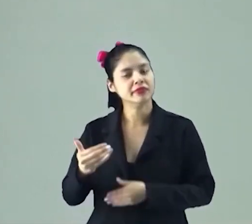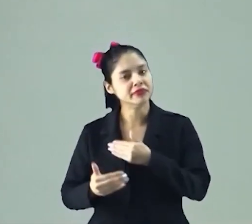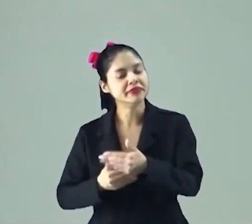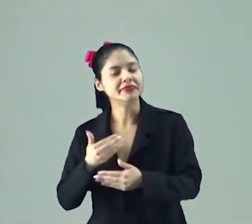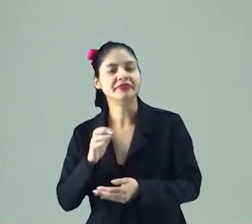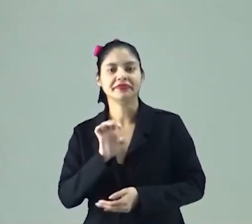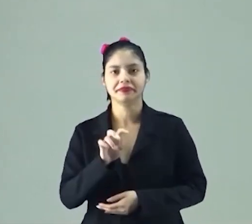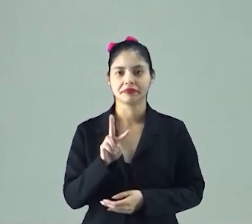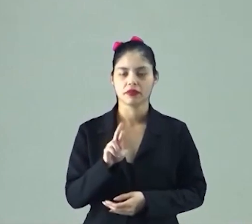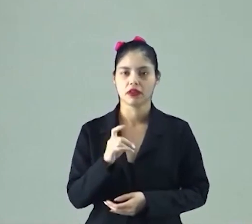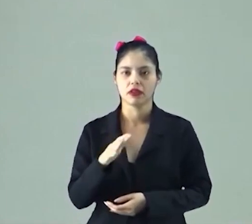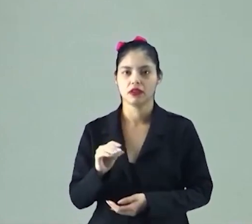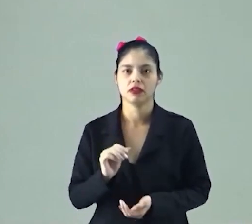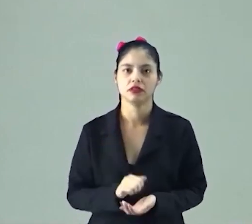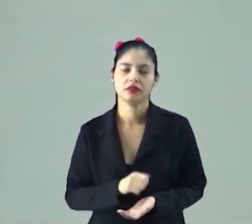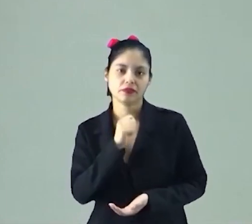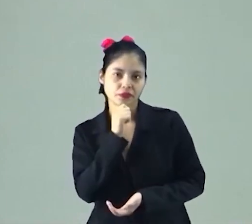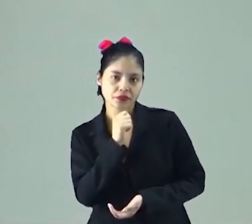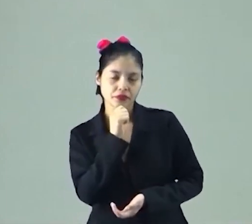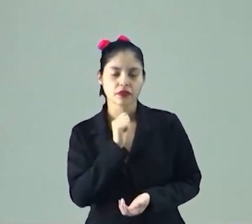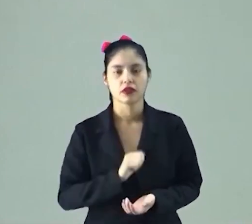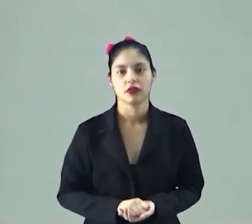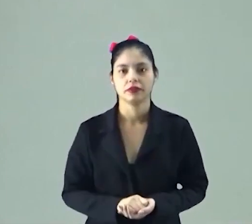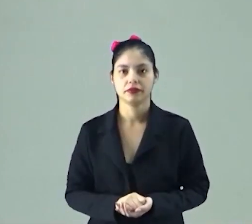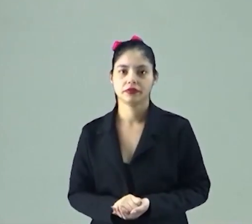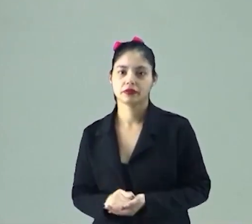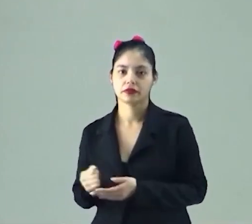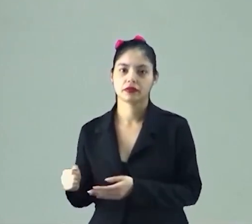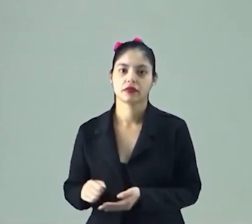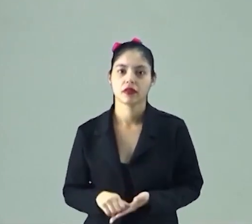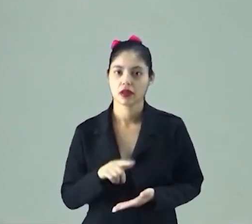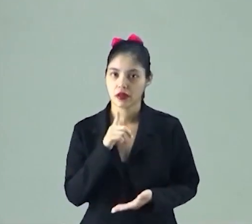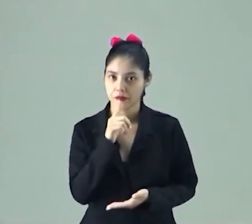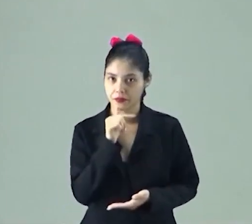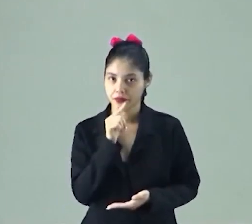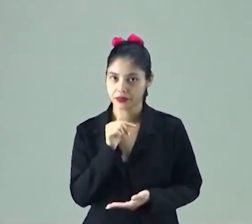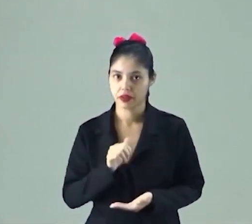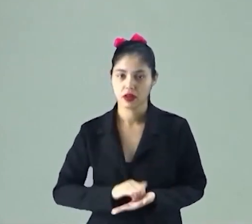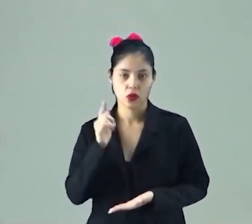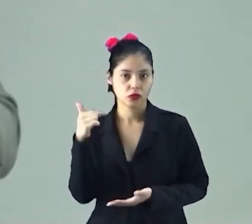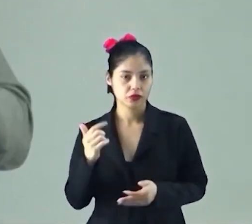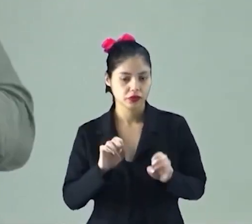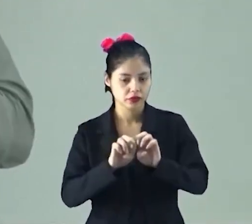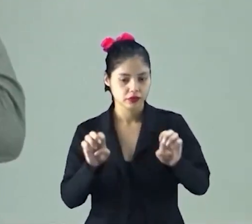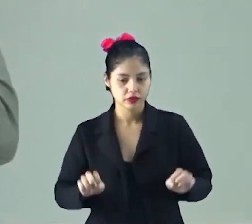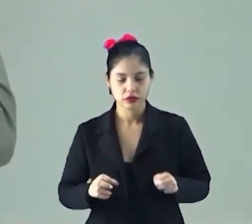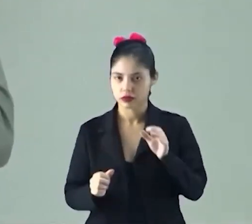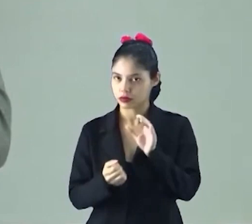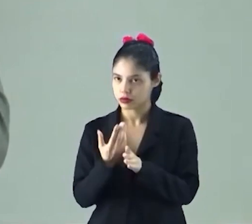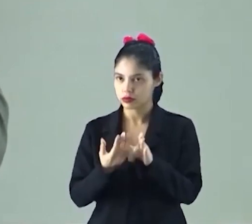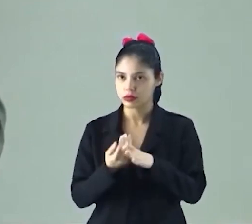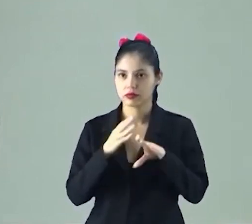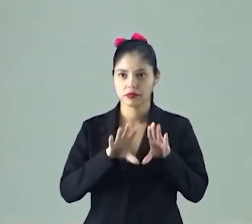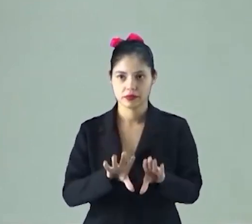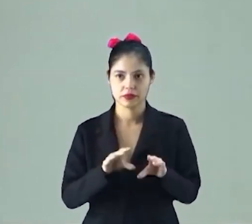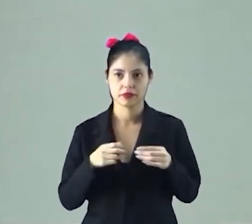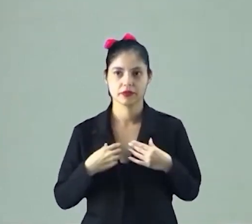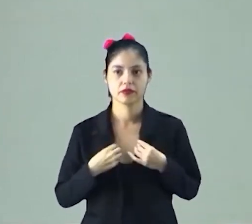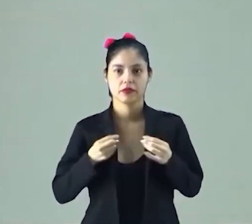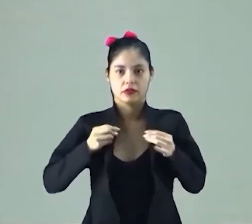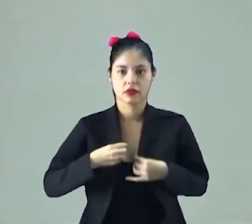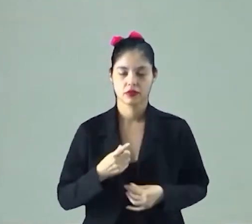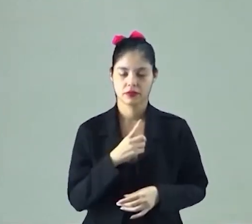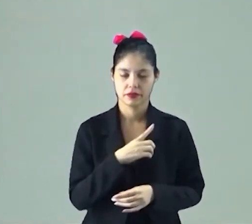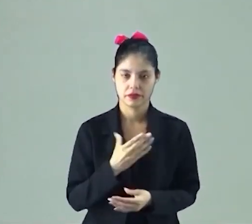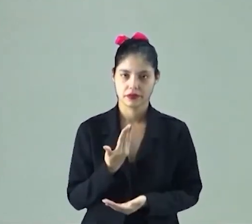da evolução, quando os organismos vivos migraram da água para a terra, outras estruturas foram surgindo para isso. Então, é sempre